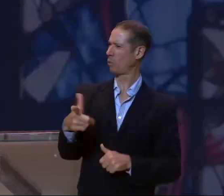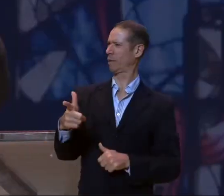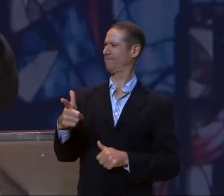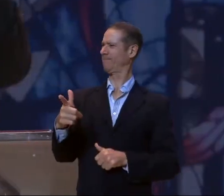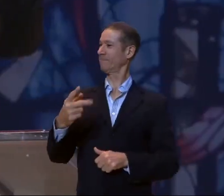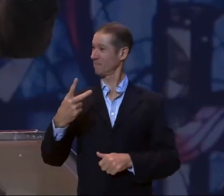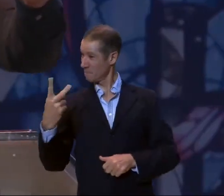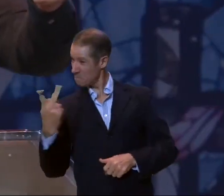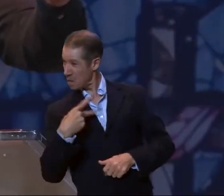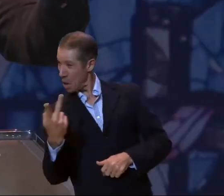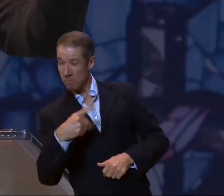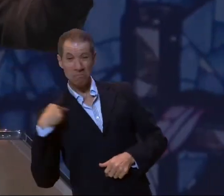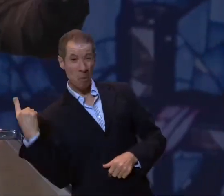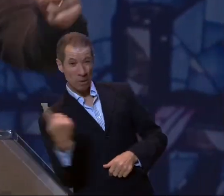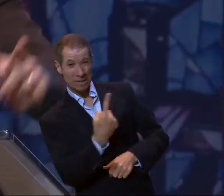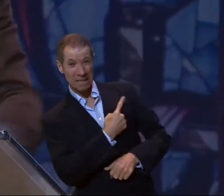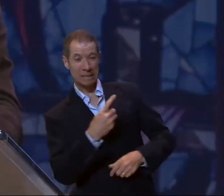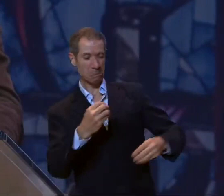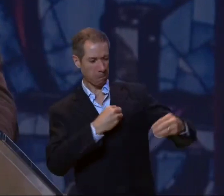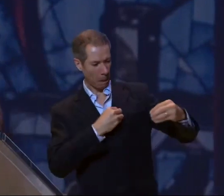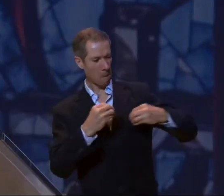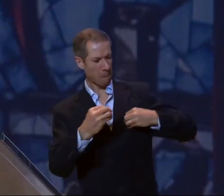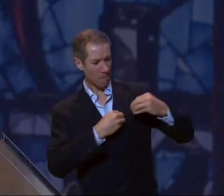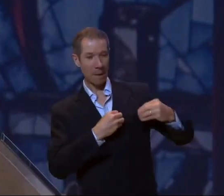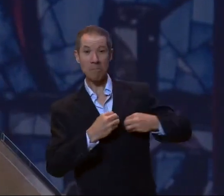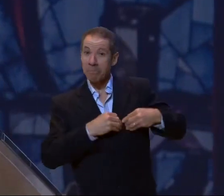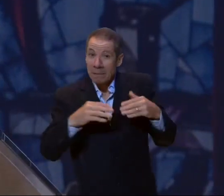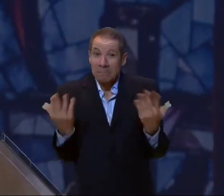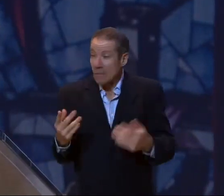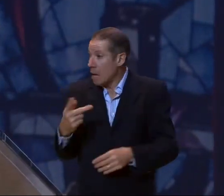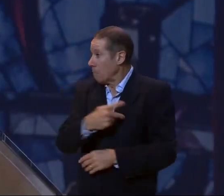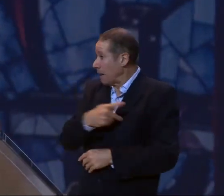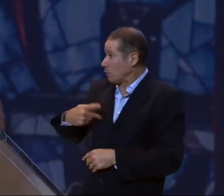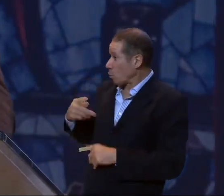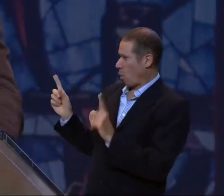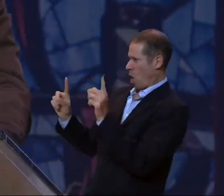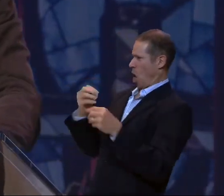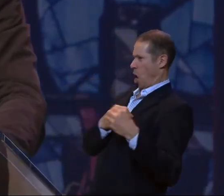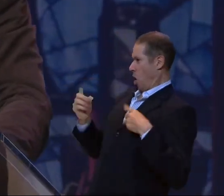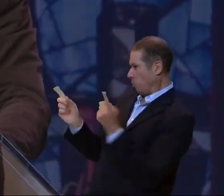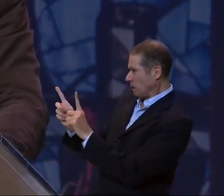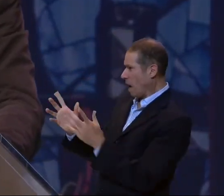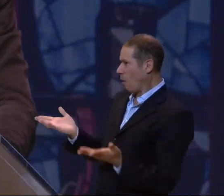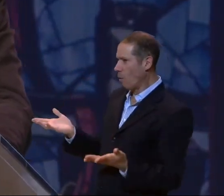Porque eu e você, nós somos pecadores. Pastor, eu não sou.